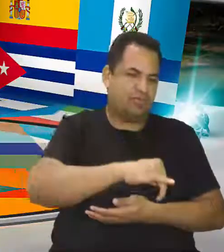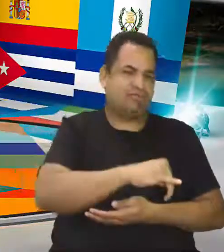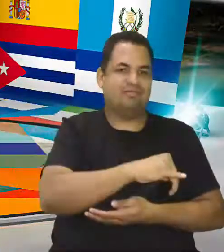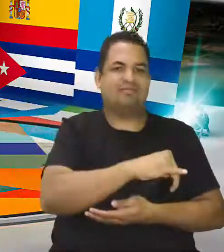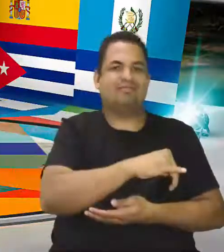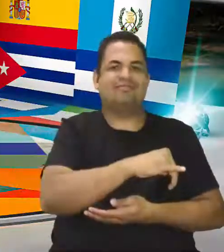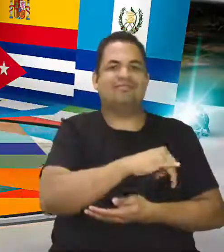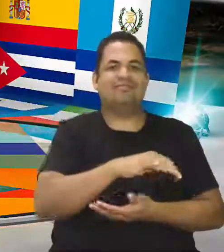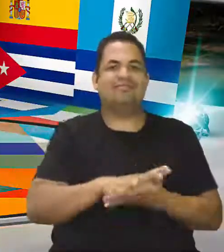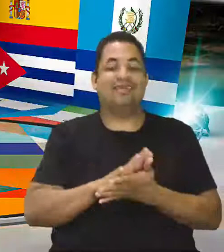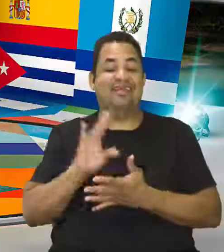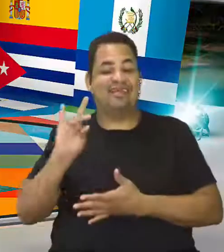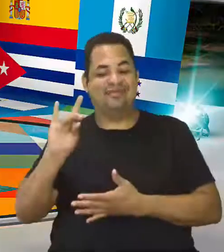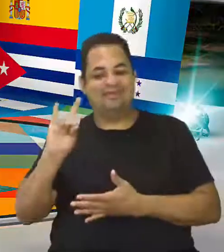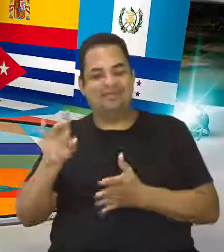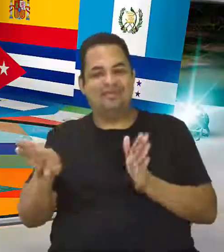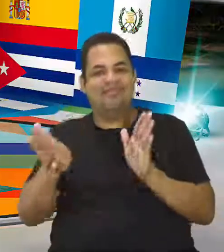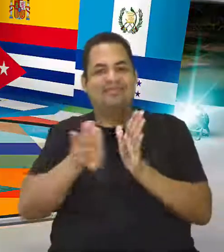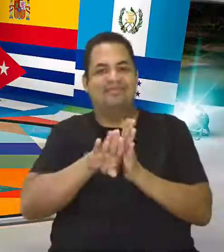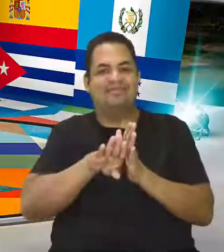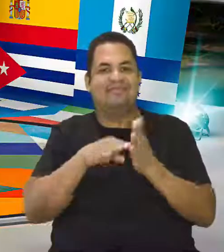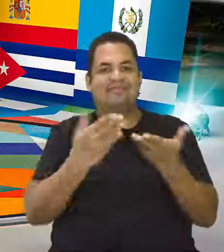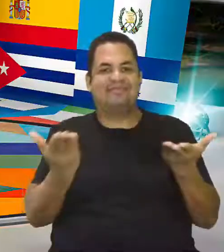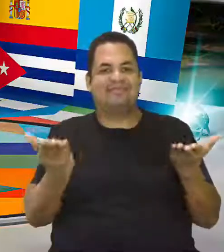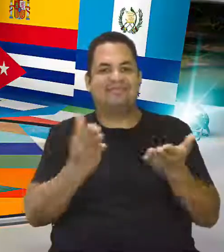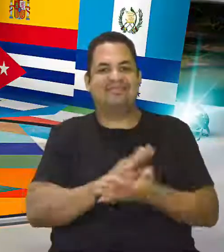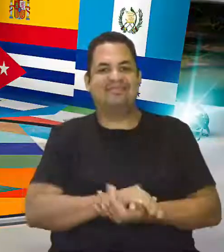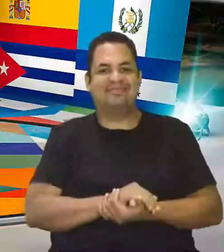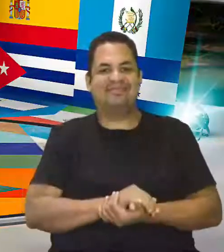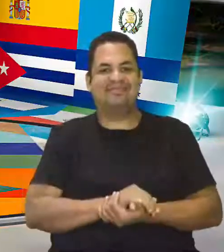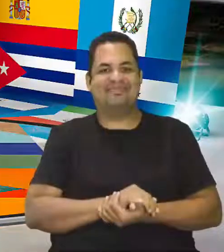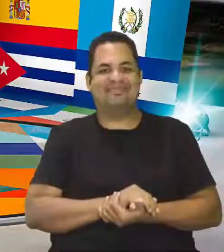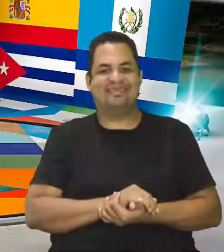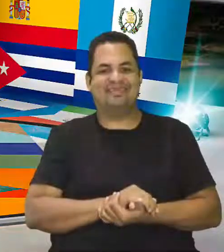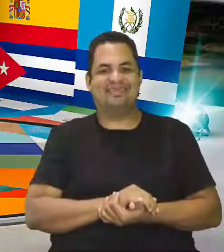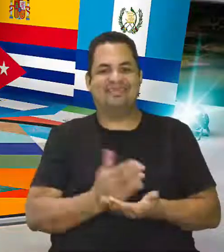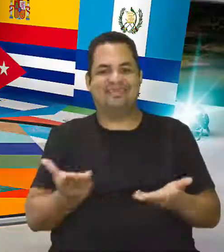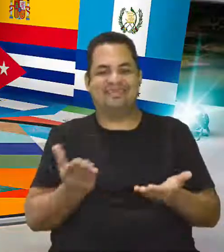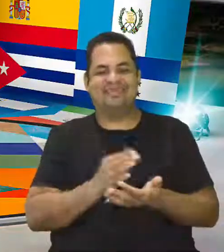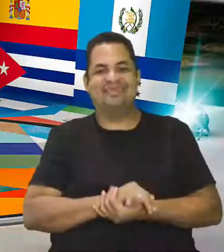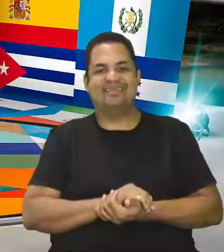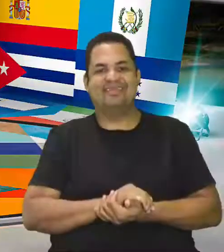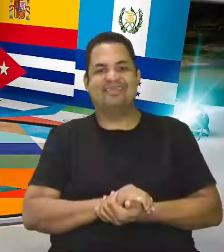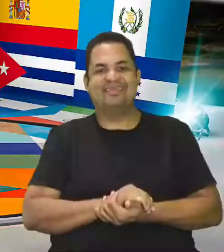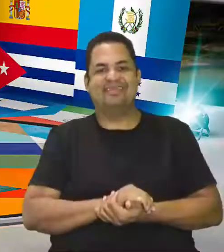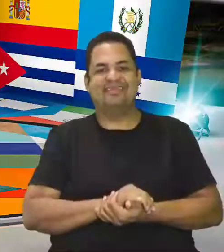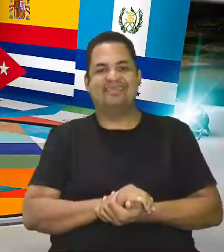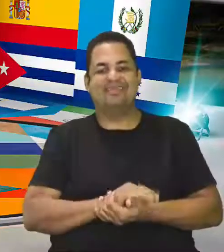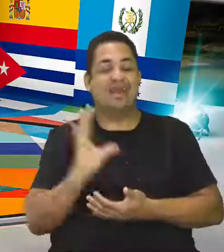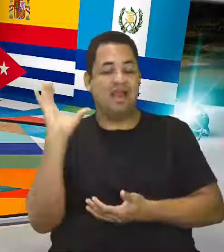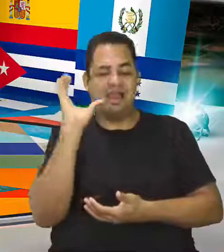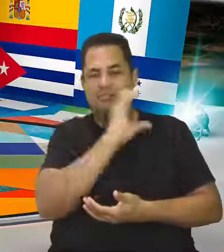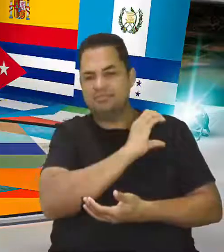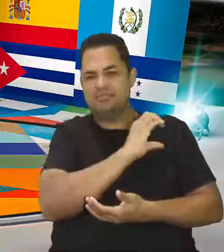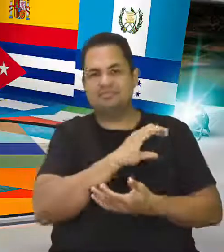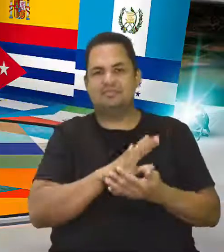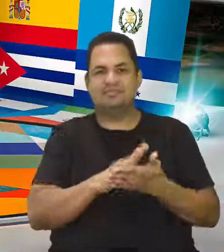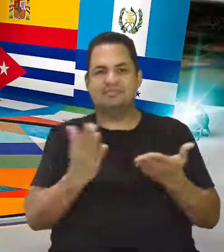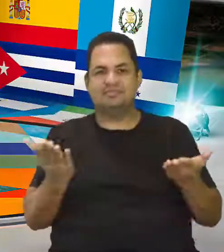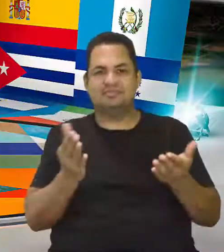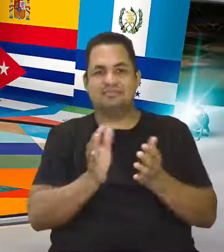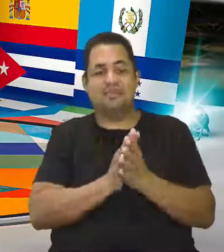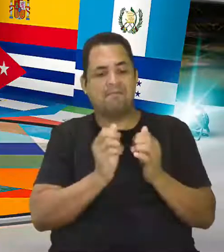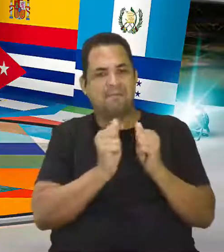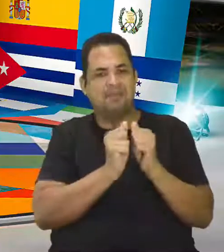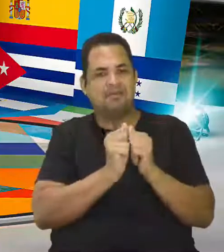e chegou na Bolívia. Aportou. Olha ela com essa história de aportou. Foi rapidinho, né? Foi bem